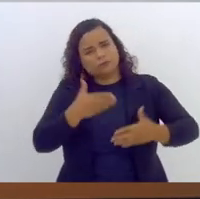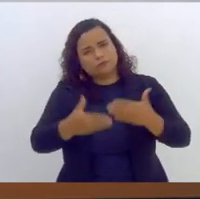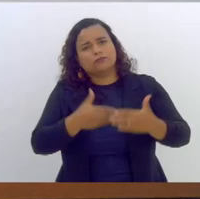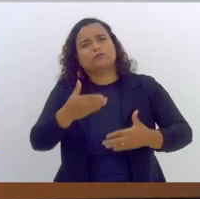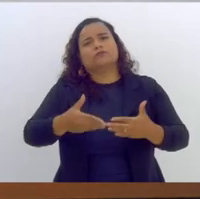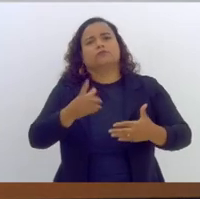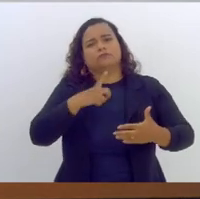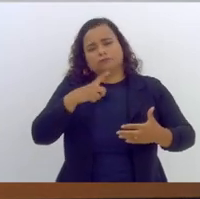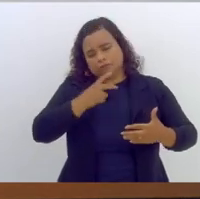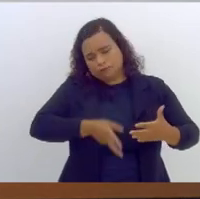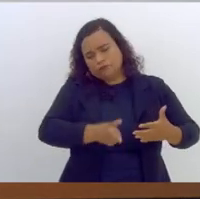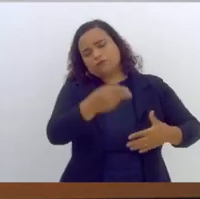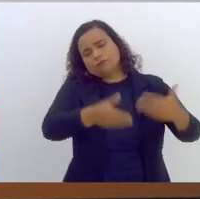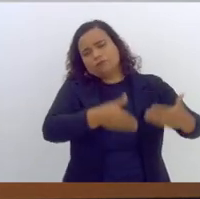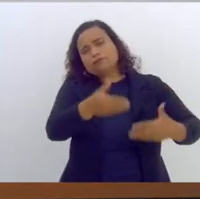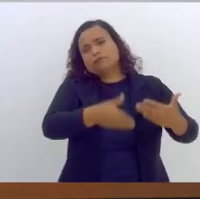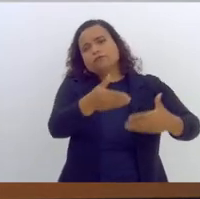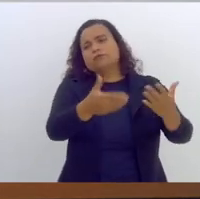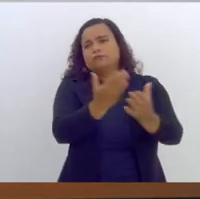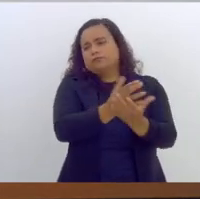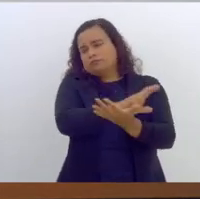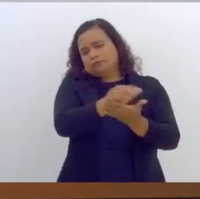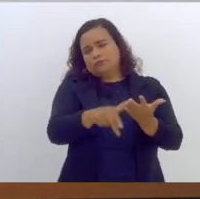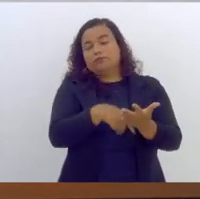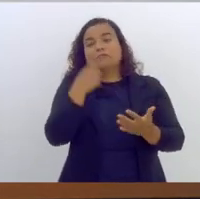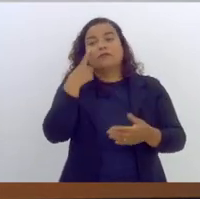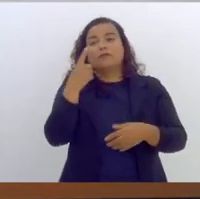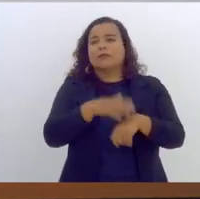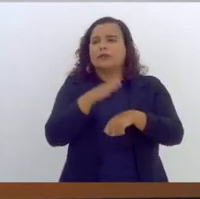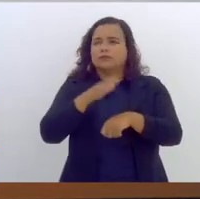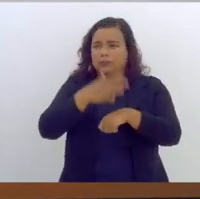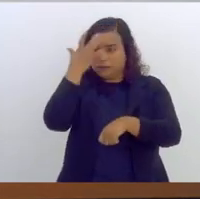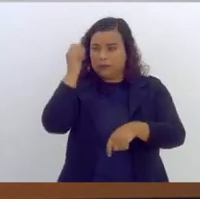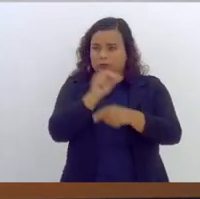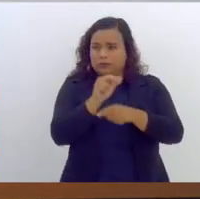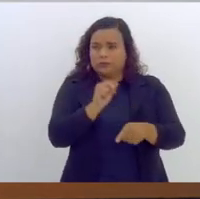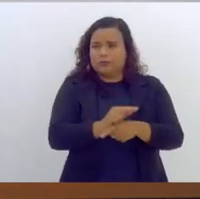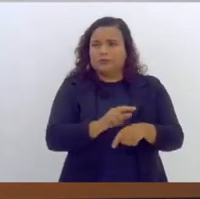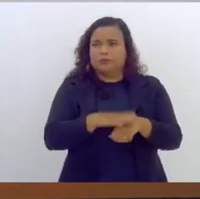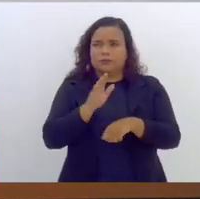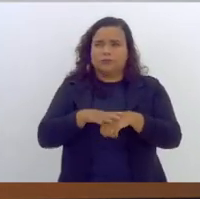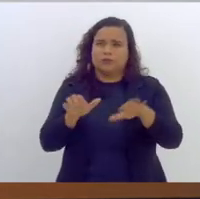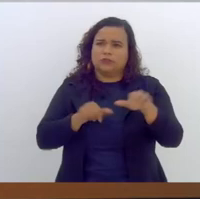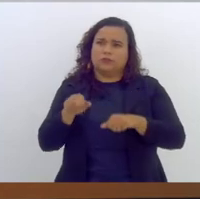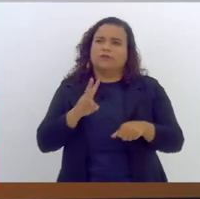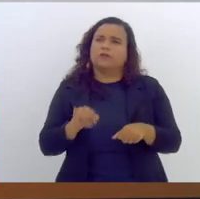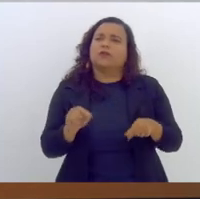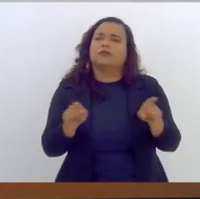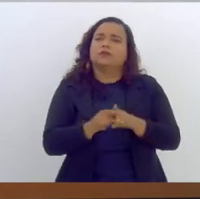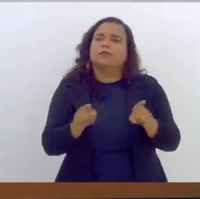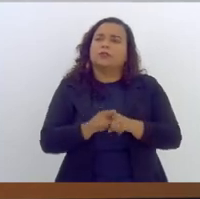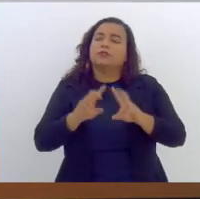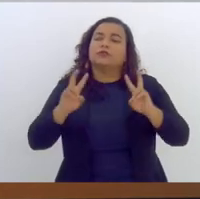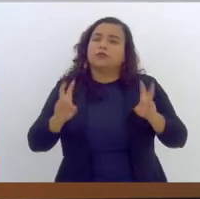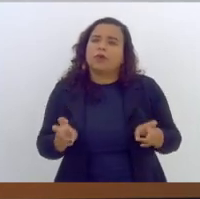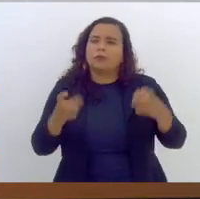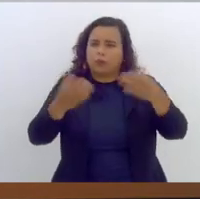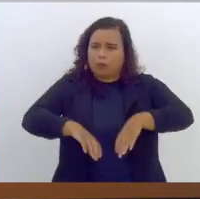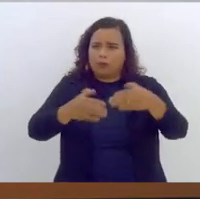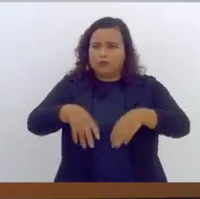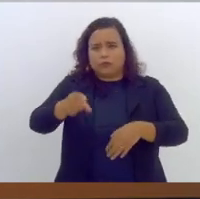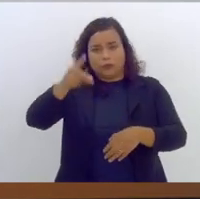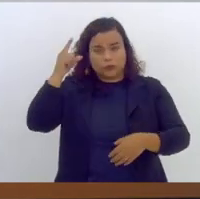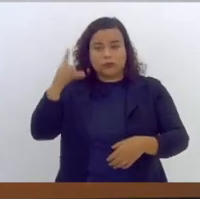em andamentos é para que enfim haja o maior número de pessoas chamadas para Staff em relação aos concursos